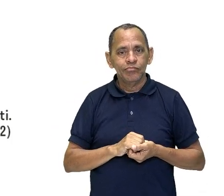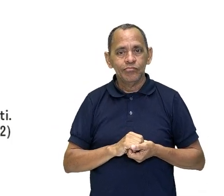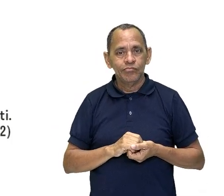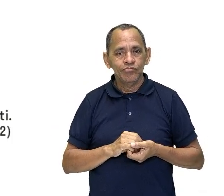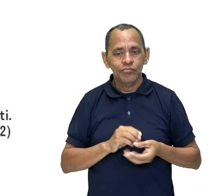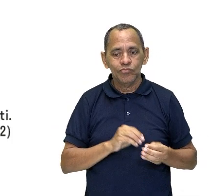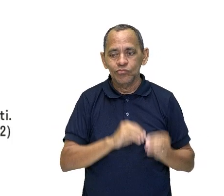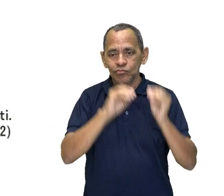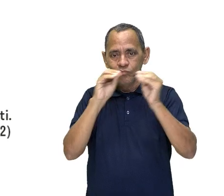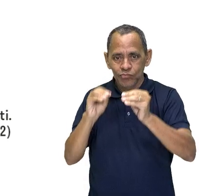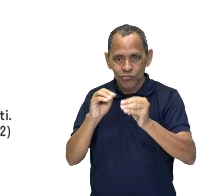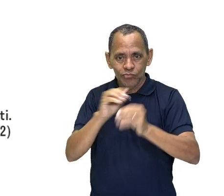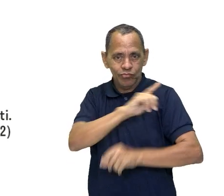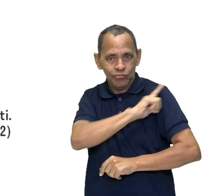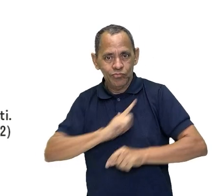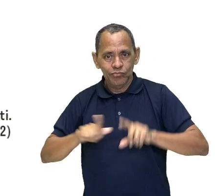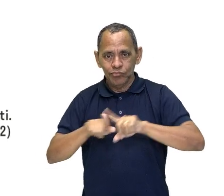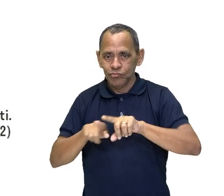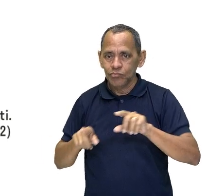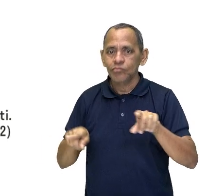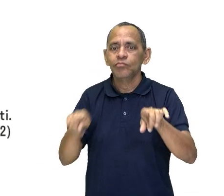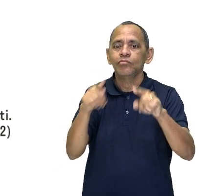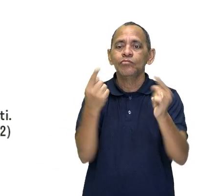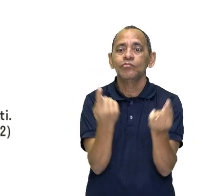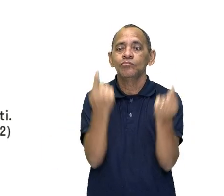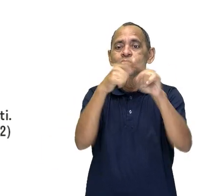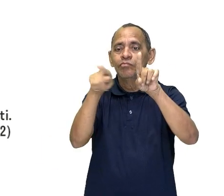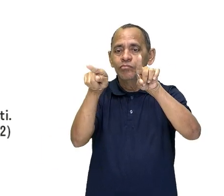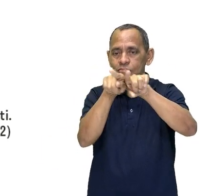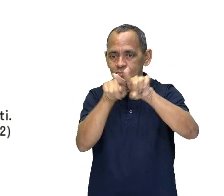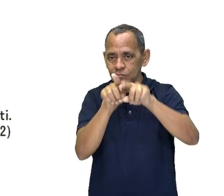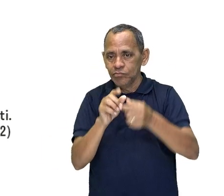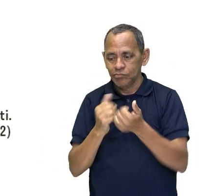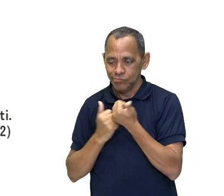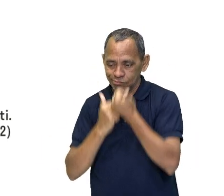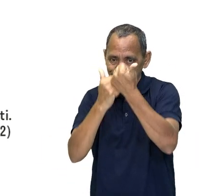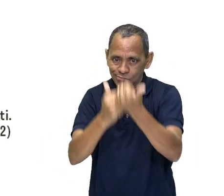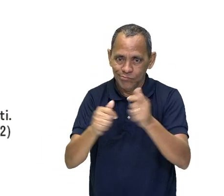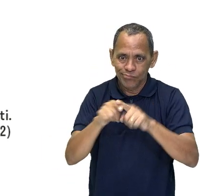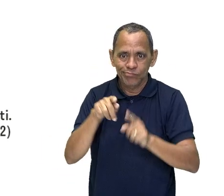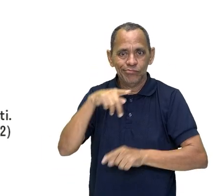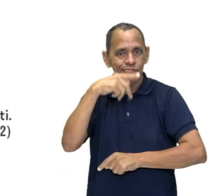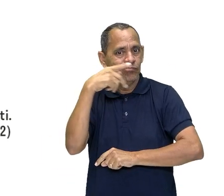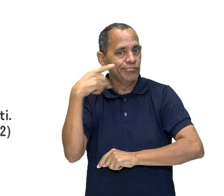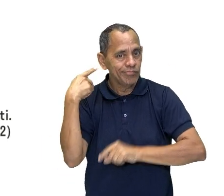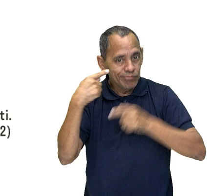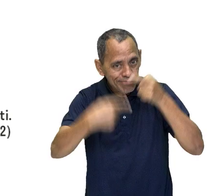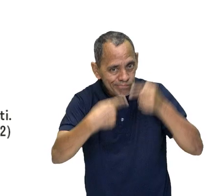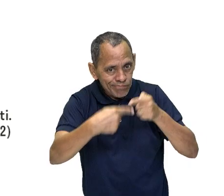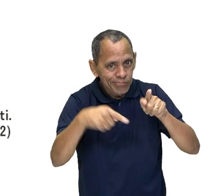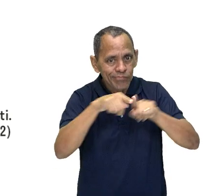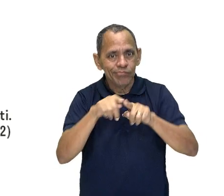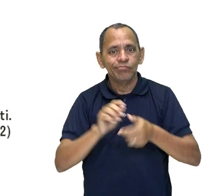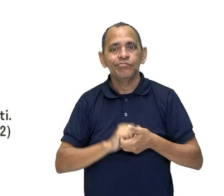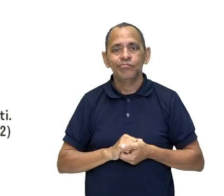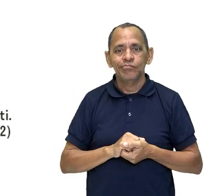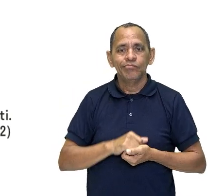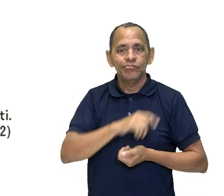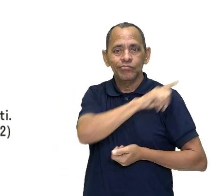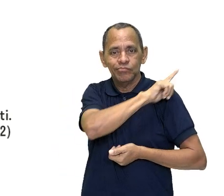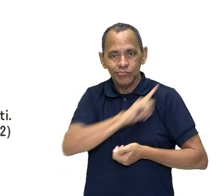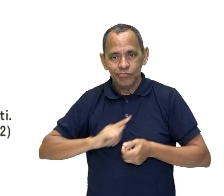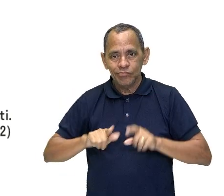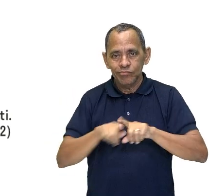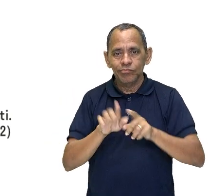contrapartida dava apoio político e patronato, ou seja, o apadrinhamento político. E o coronel,